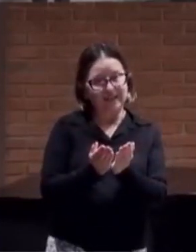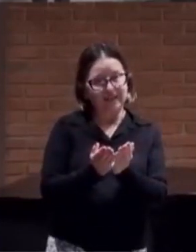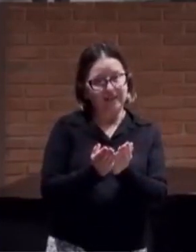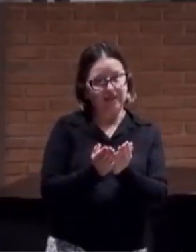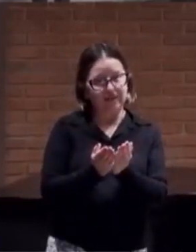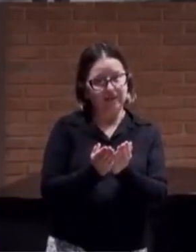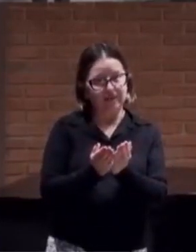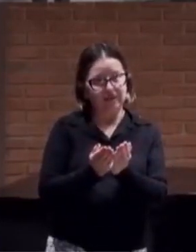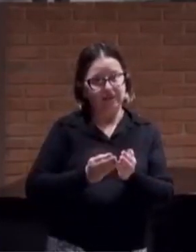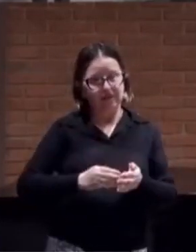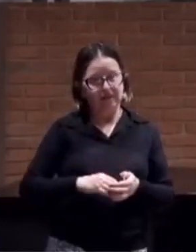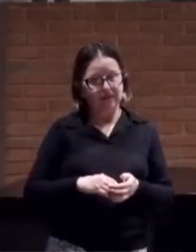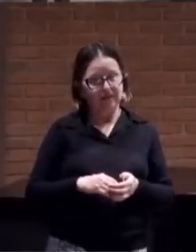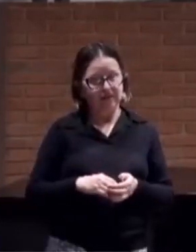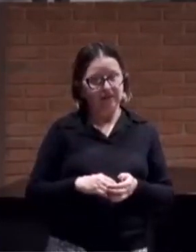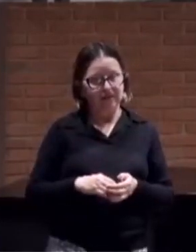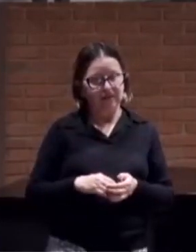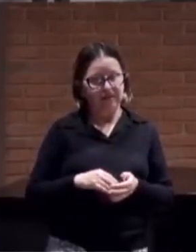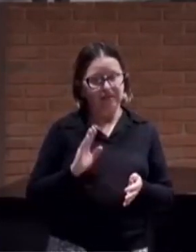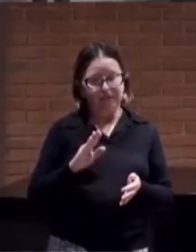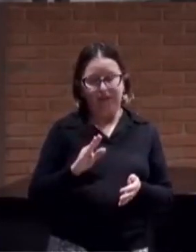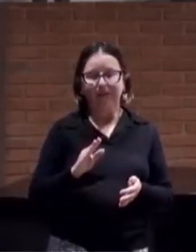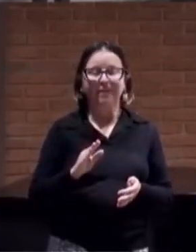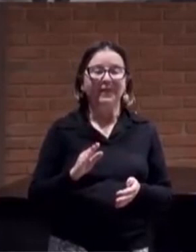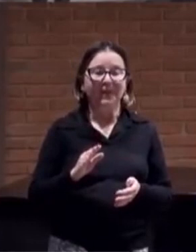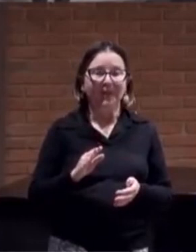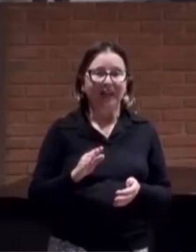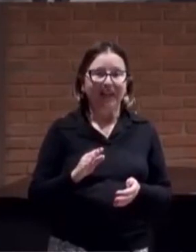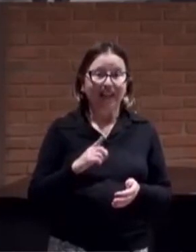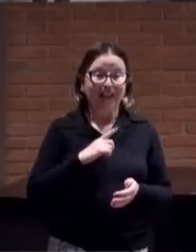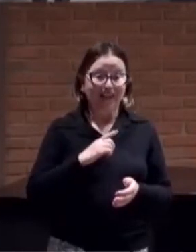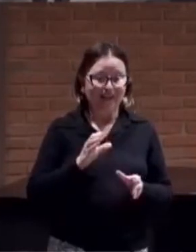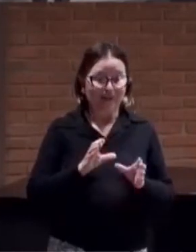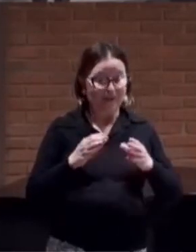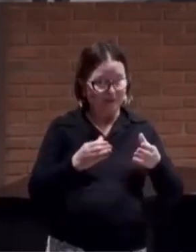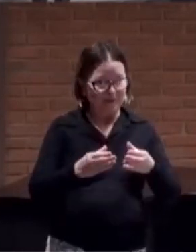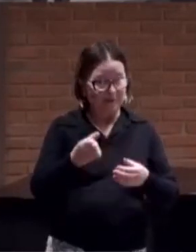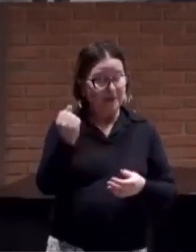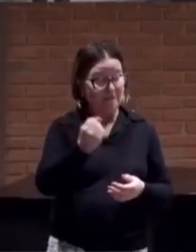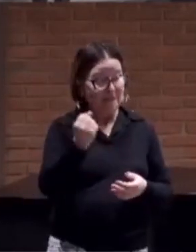Deus, matando os infiéis.